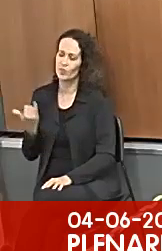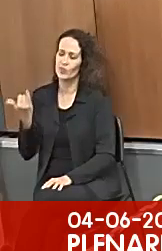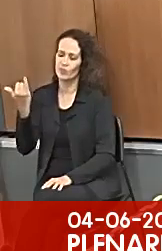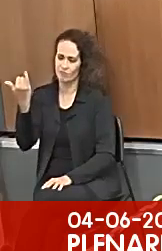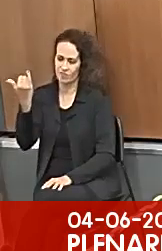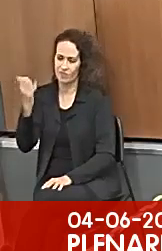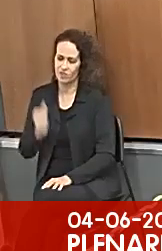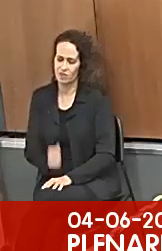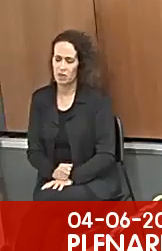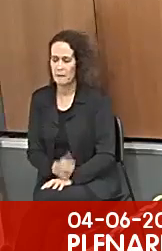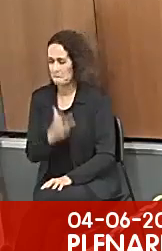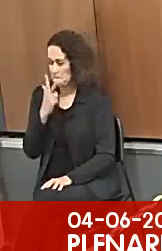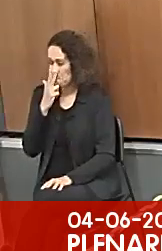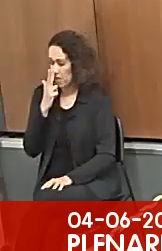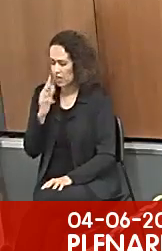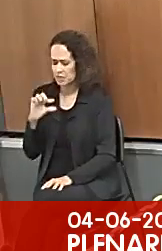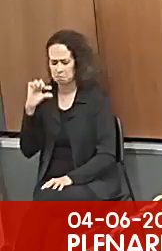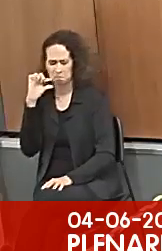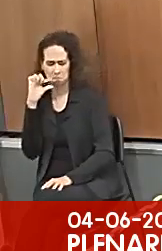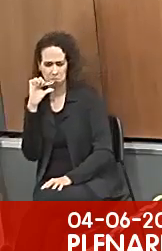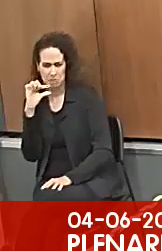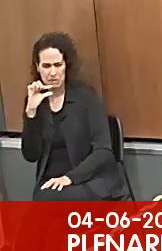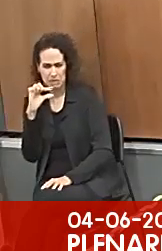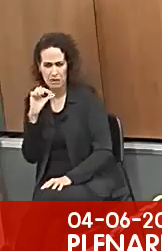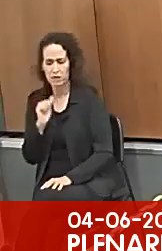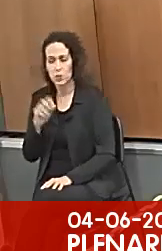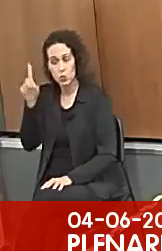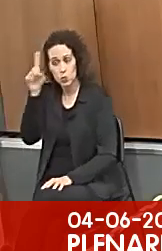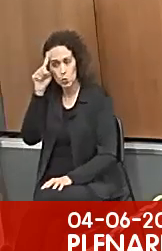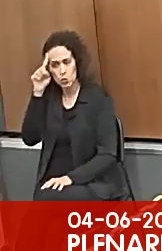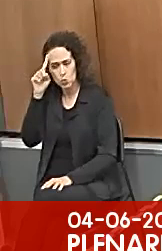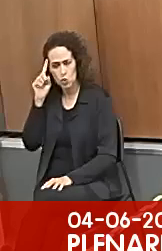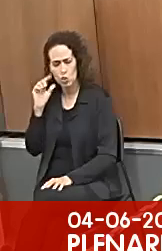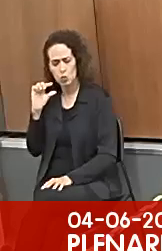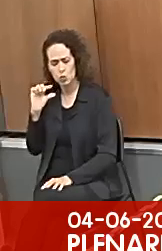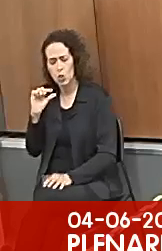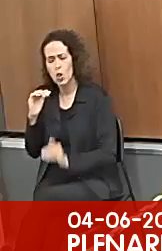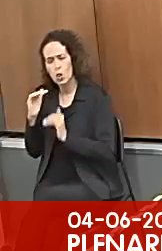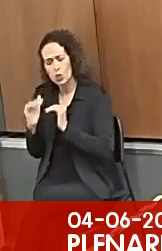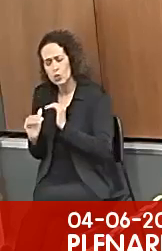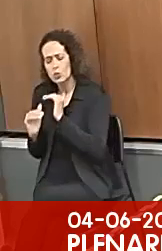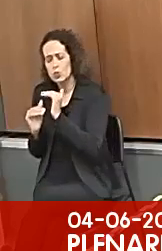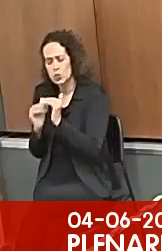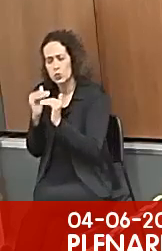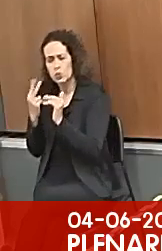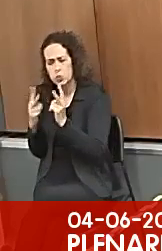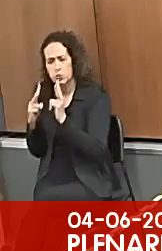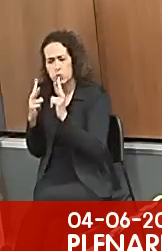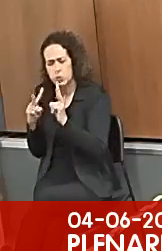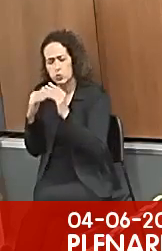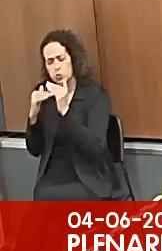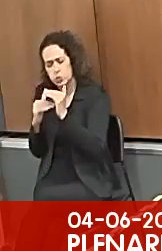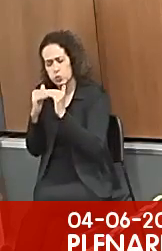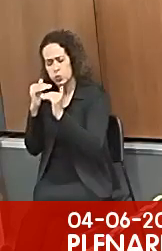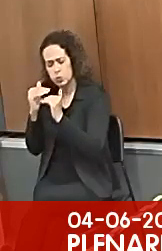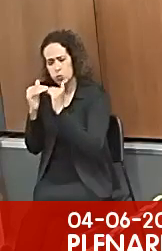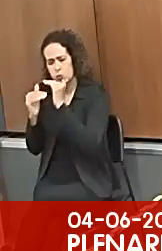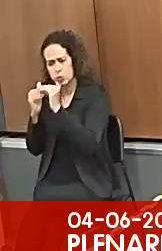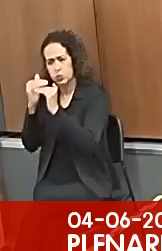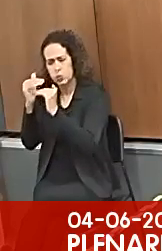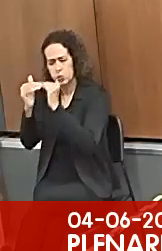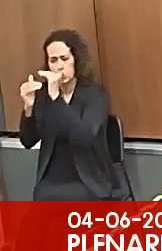Conquistas pequenas, conquistas diárias, conquistas cotidianas, mas